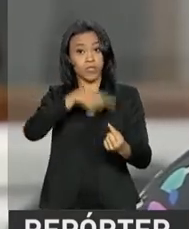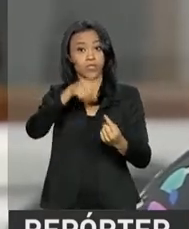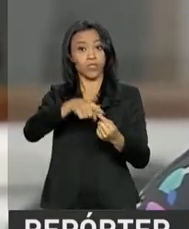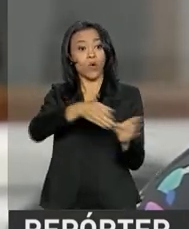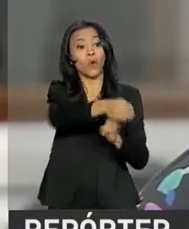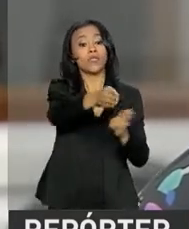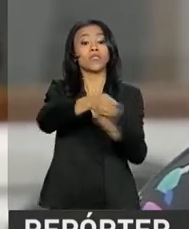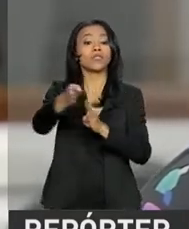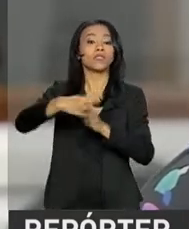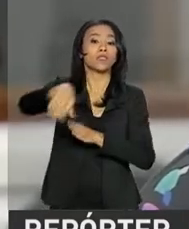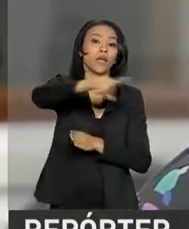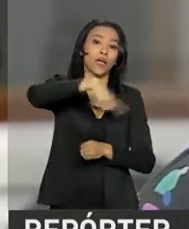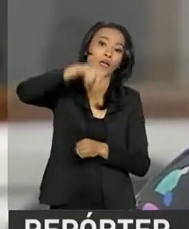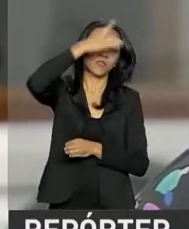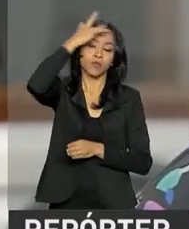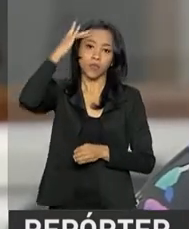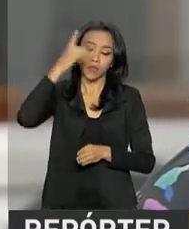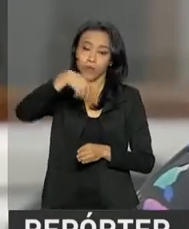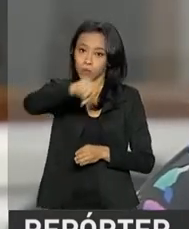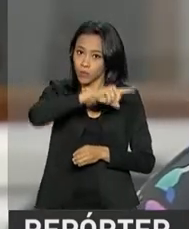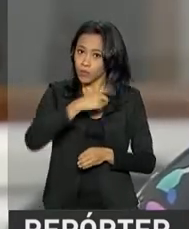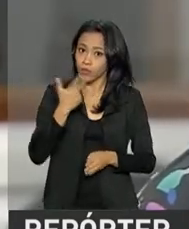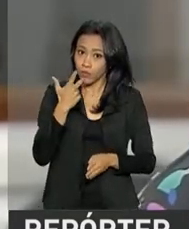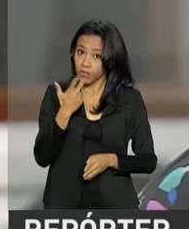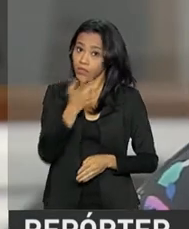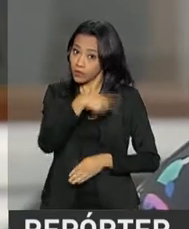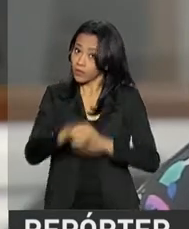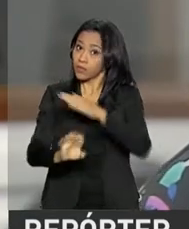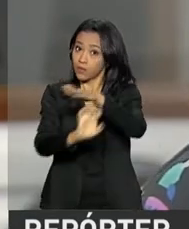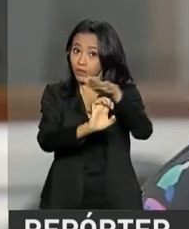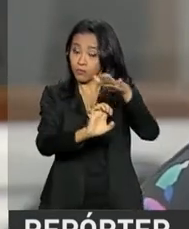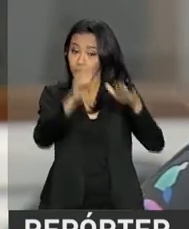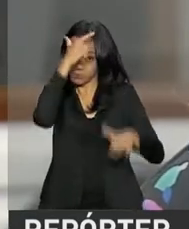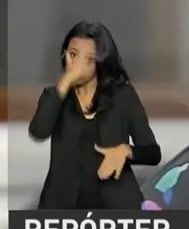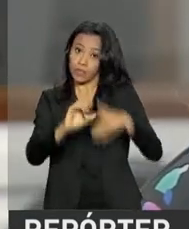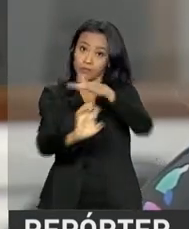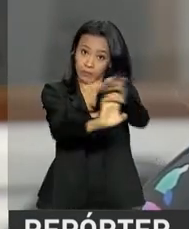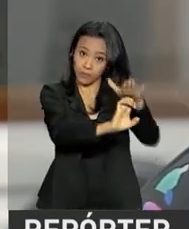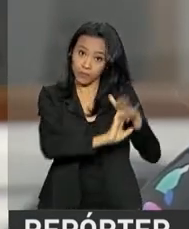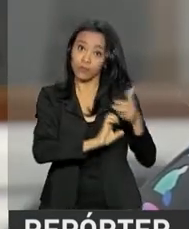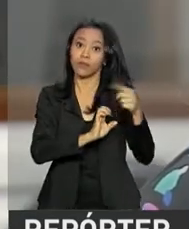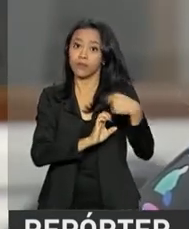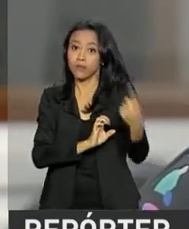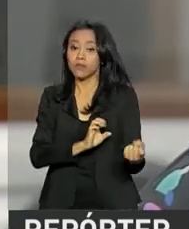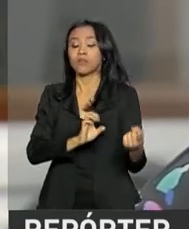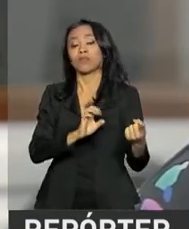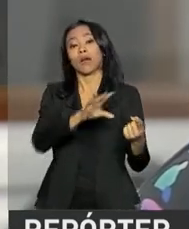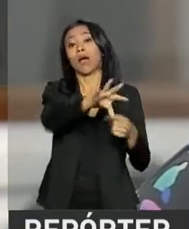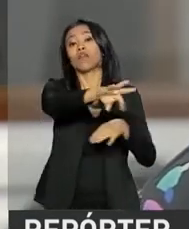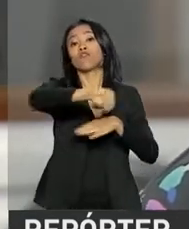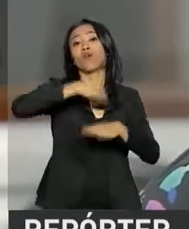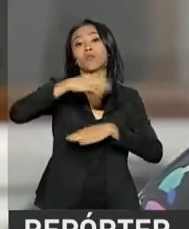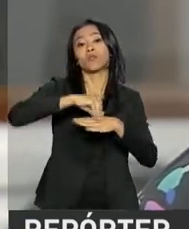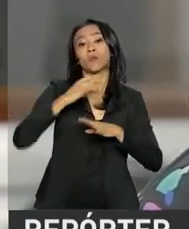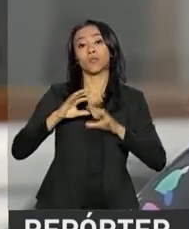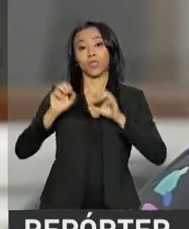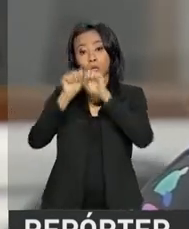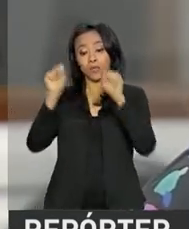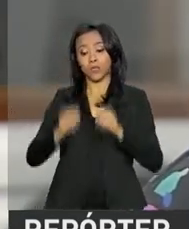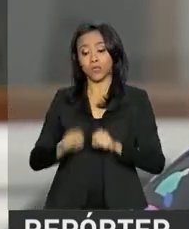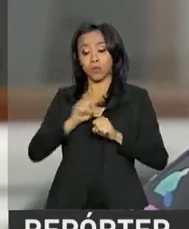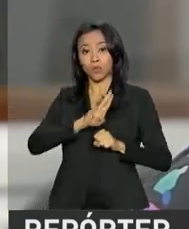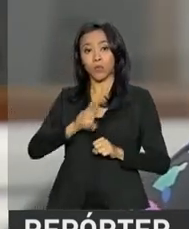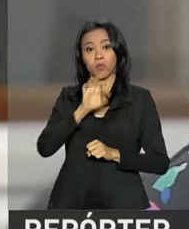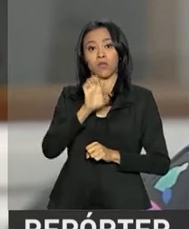vão prestar informações às pessoas que eu estou falando às pessoas jurídicas é a prestar informação ao é social consocial é uma nova